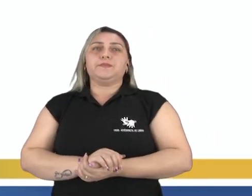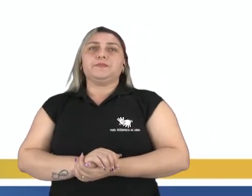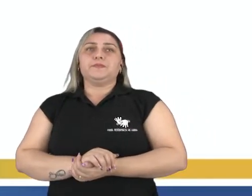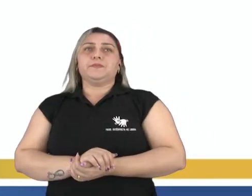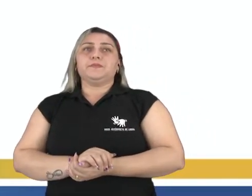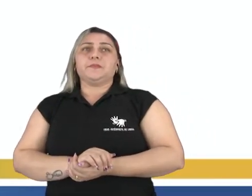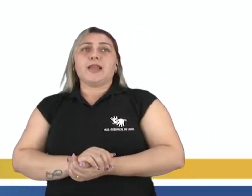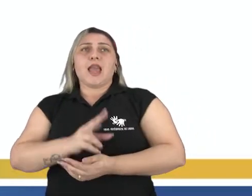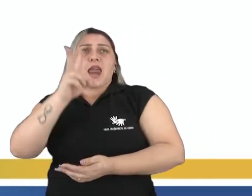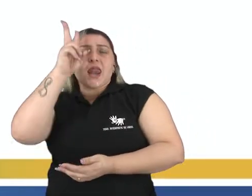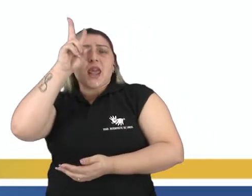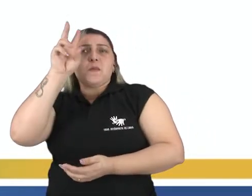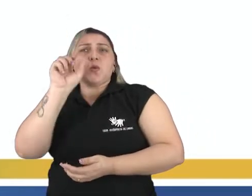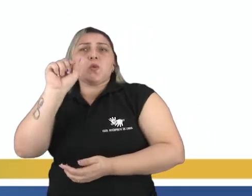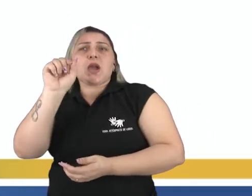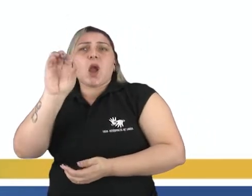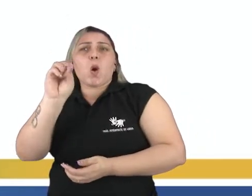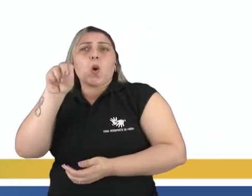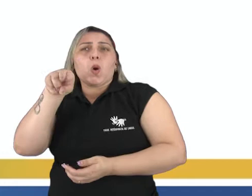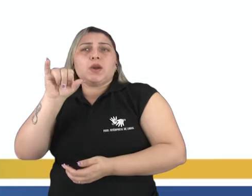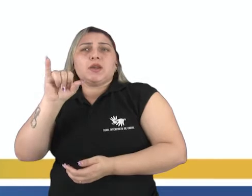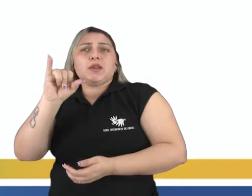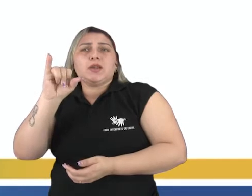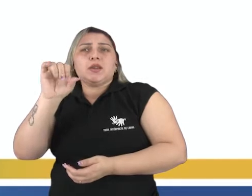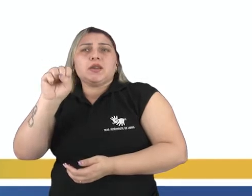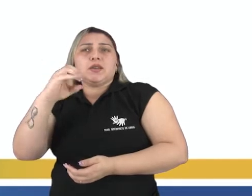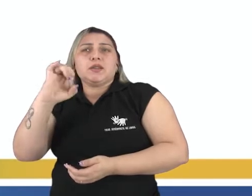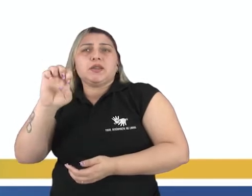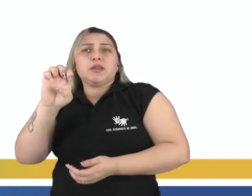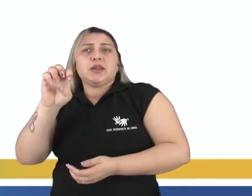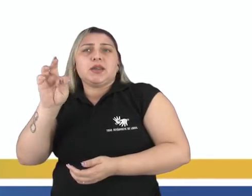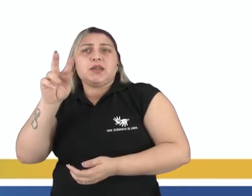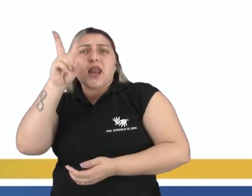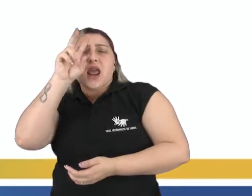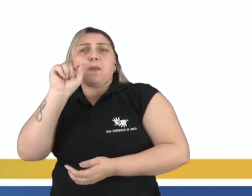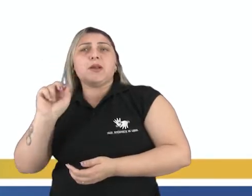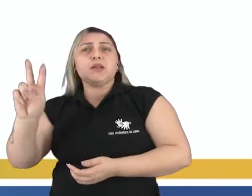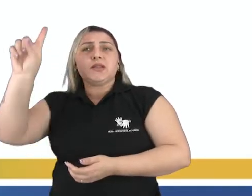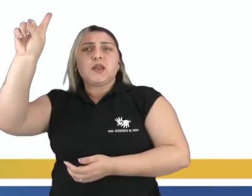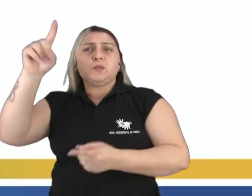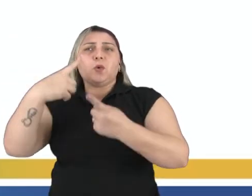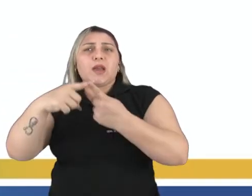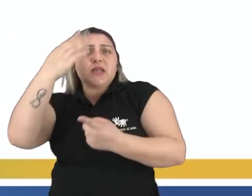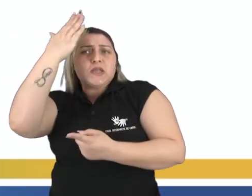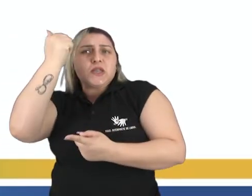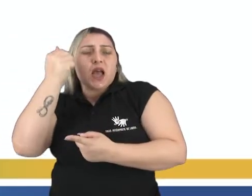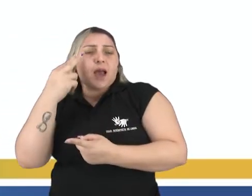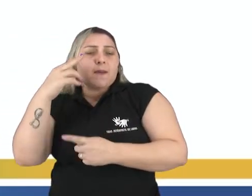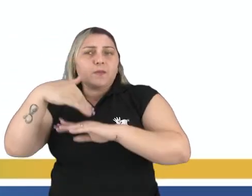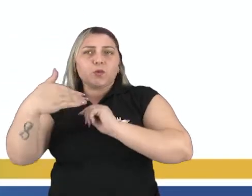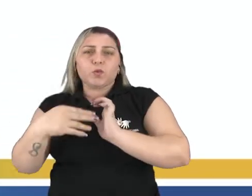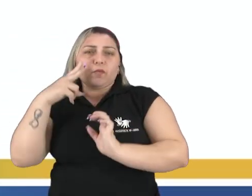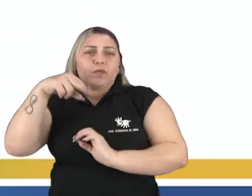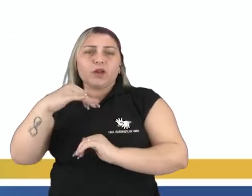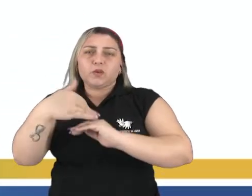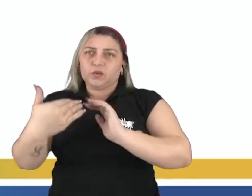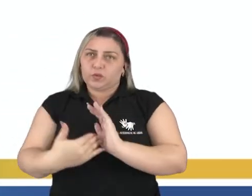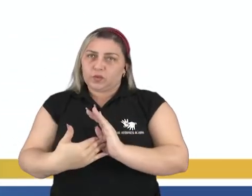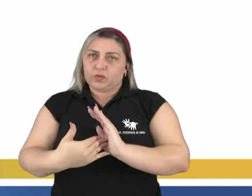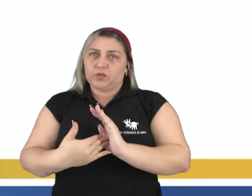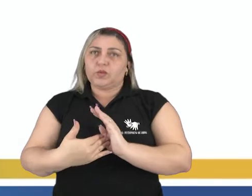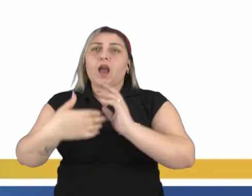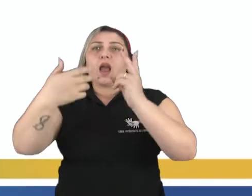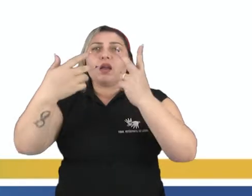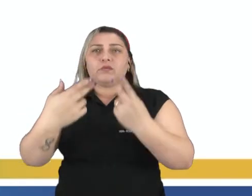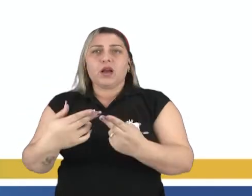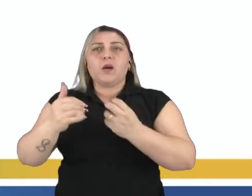lembra de de Deus né onisciente por quê Porque sabe de tudo vê tudo e assim é esse narrador também